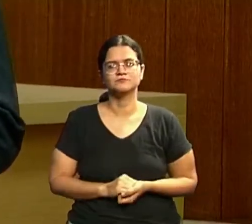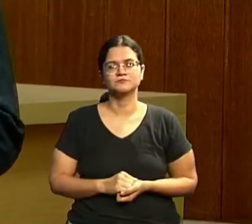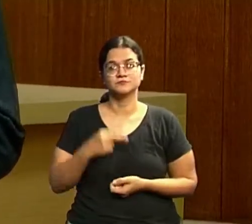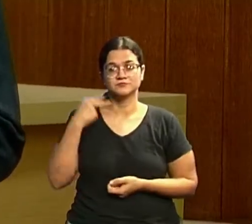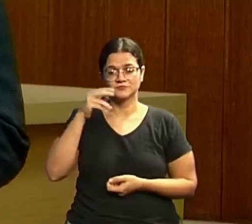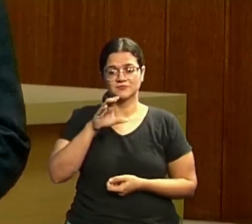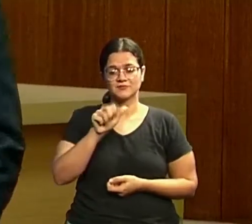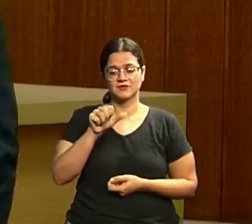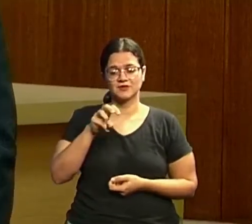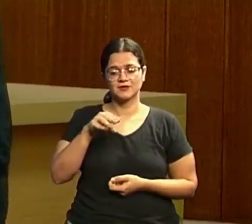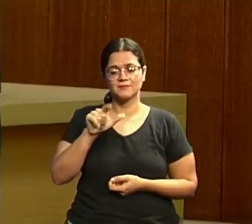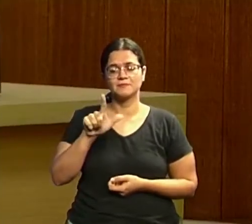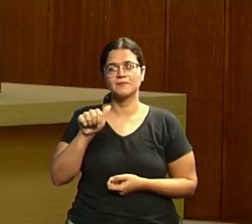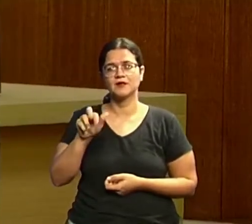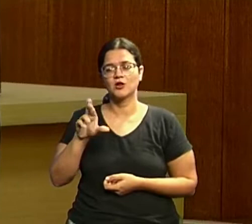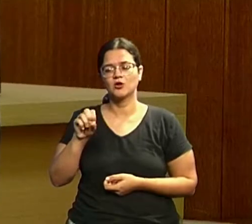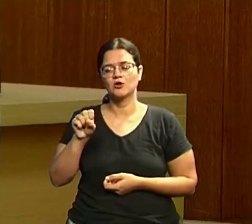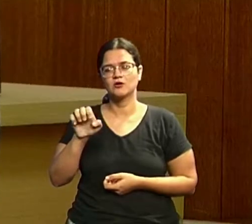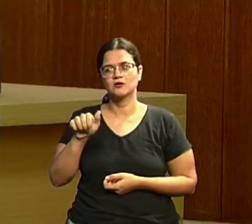vereadora Camila Rosa, que aqui está,